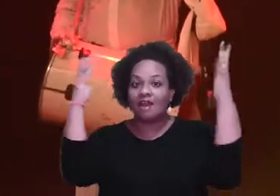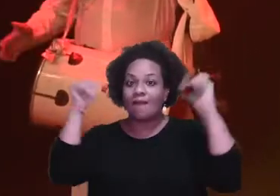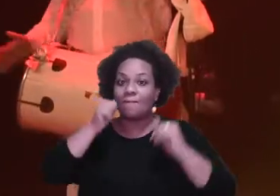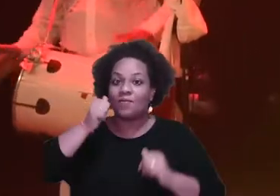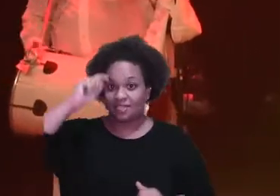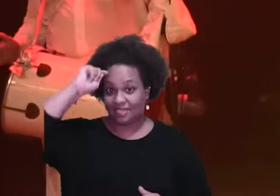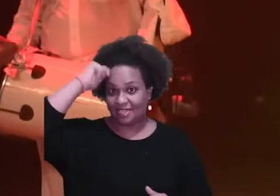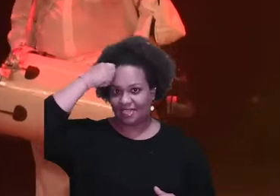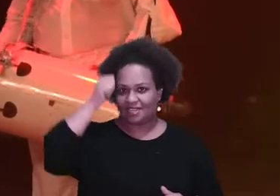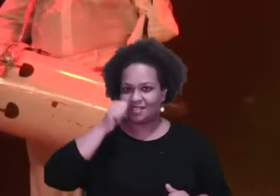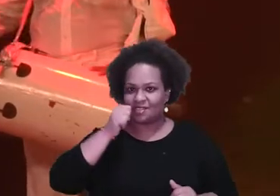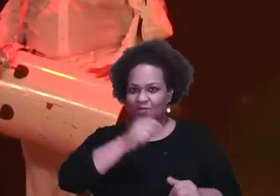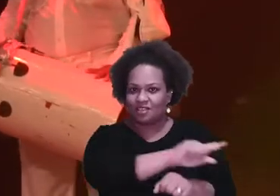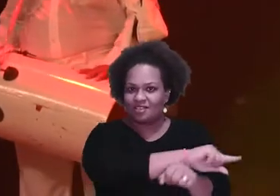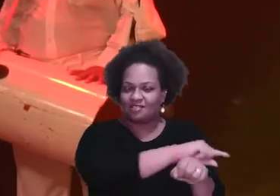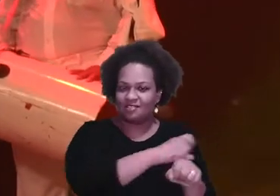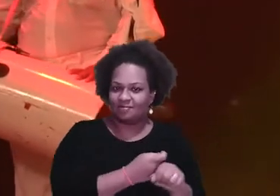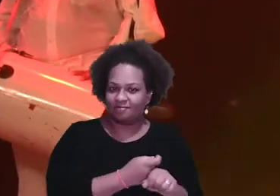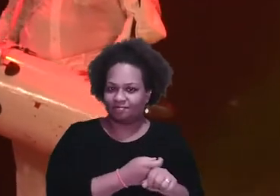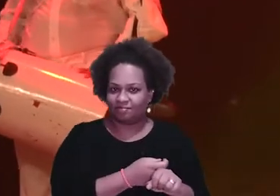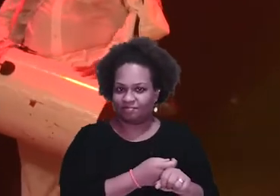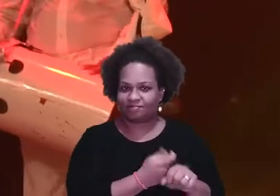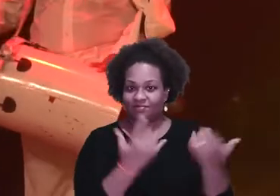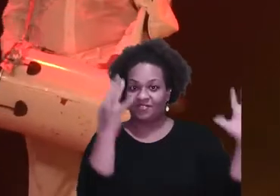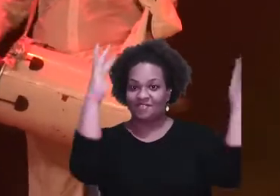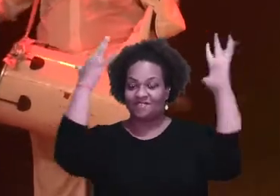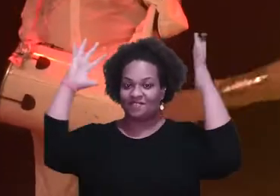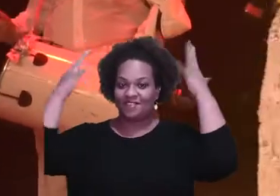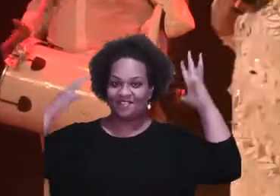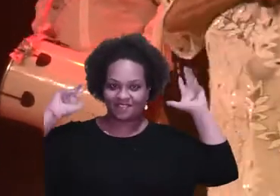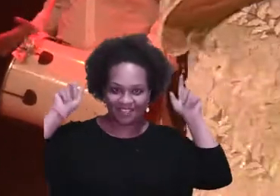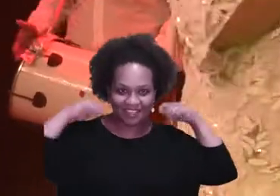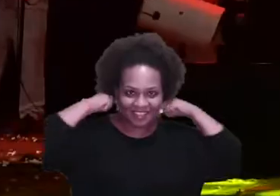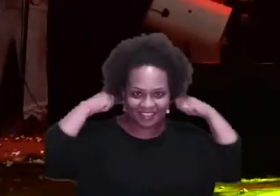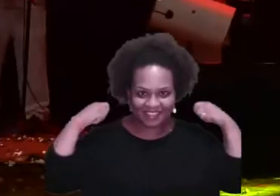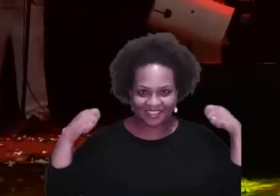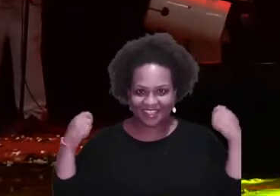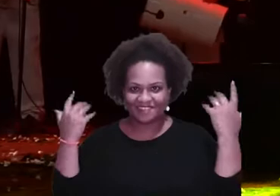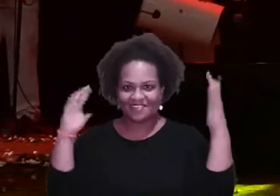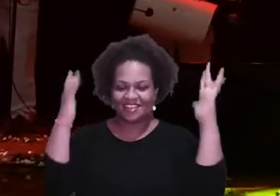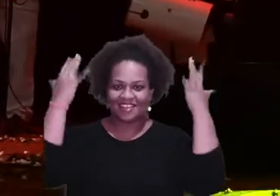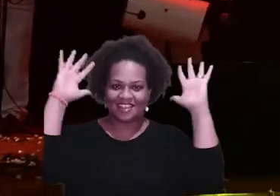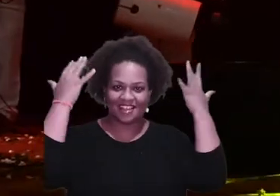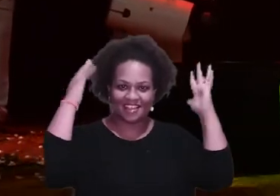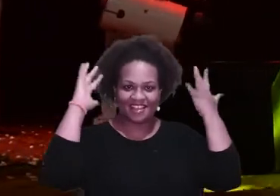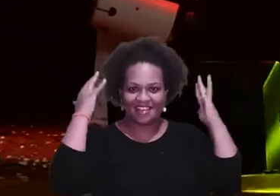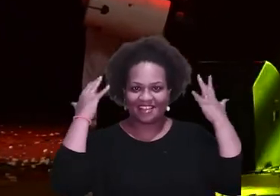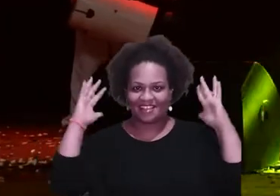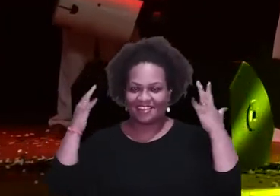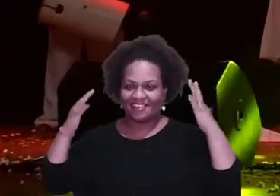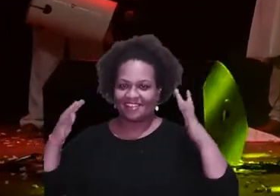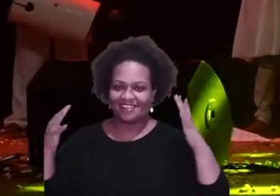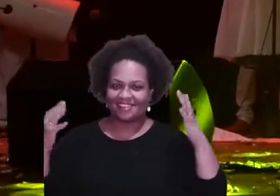as mulheres negras mulheres que uma bola e vou dar a volta